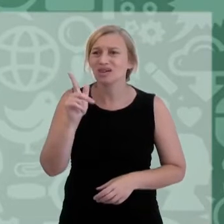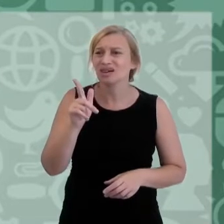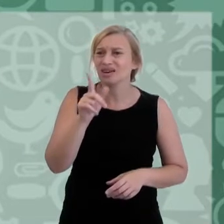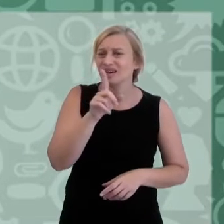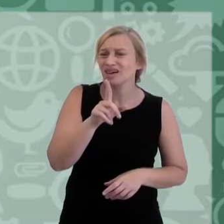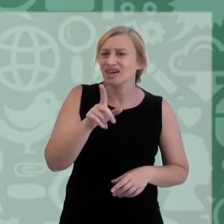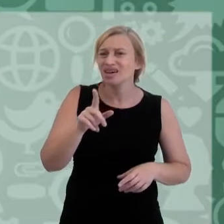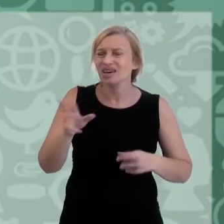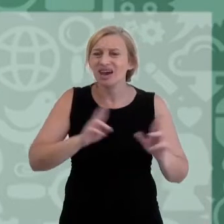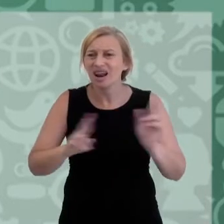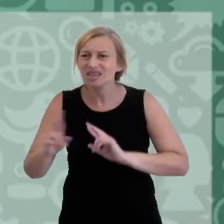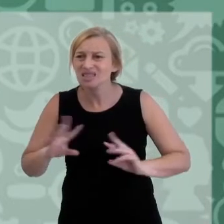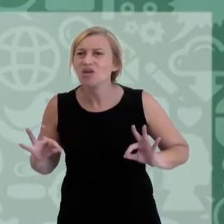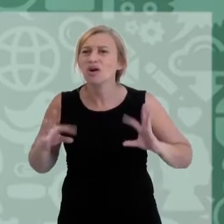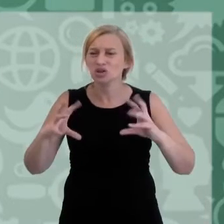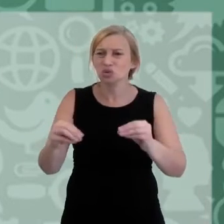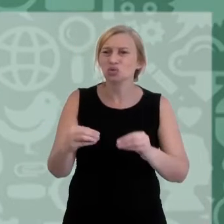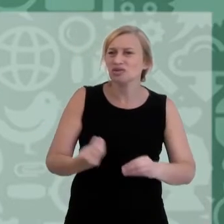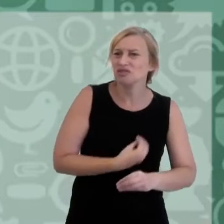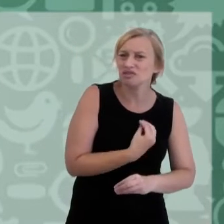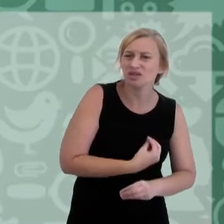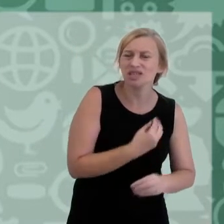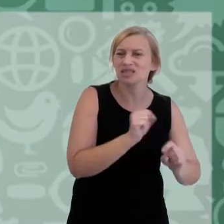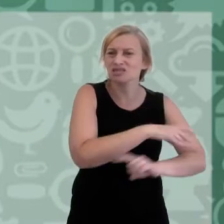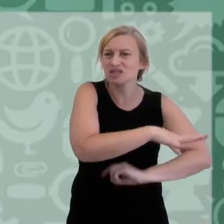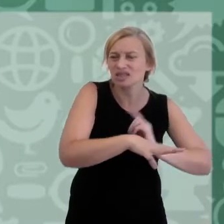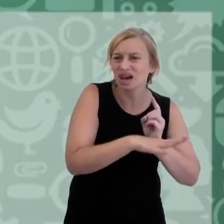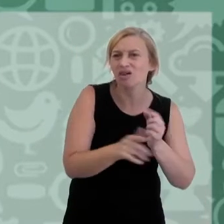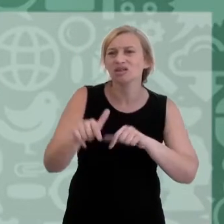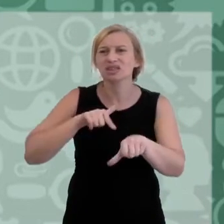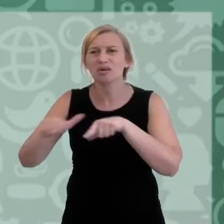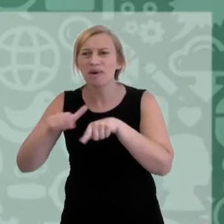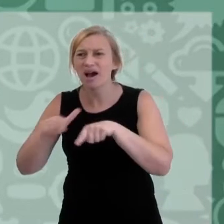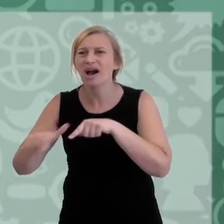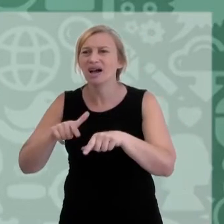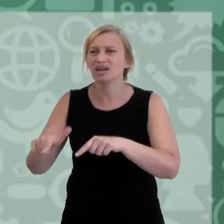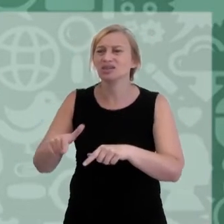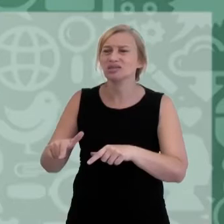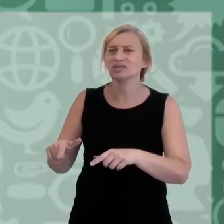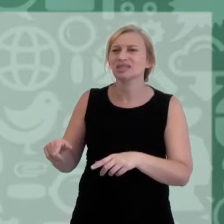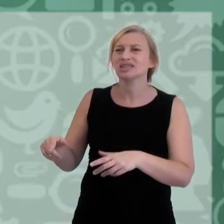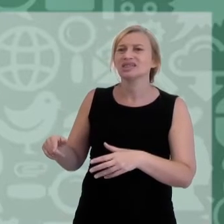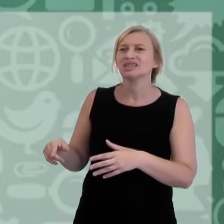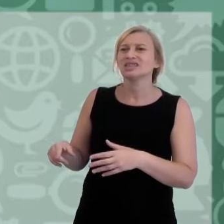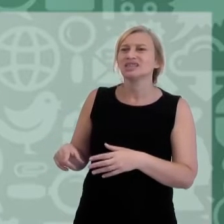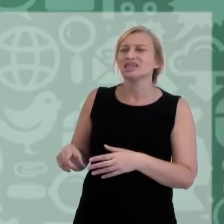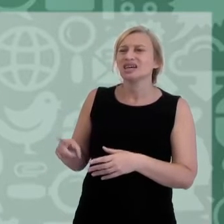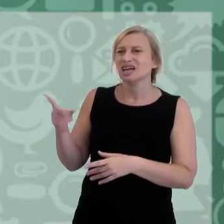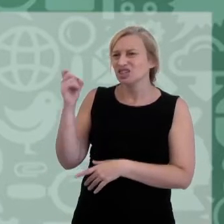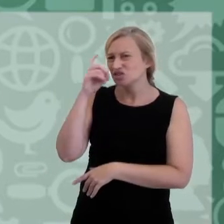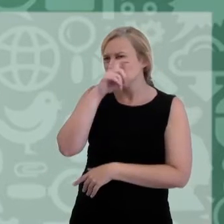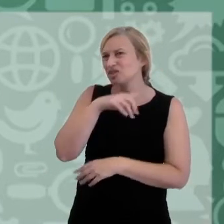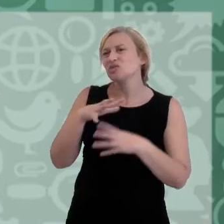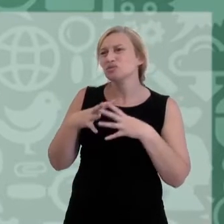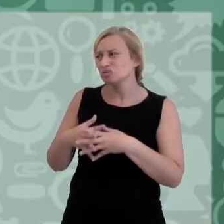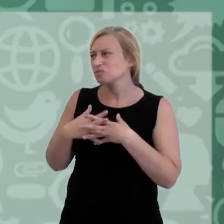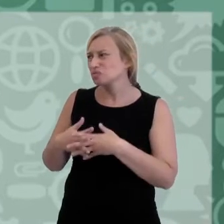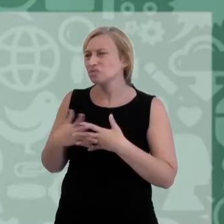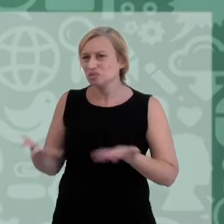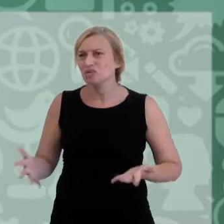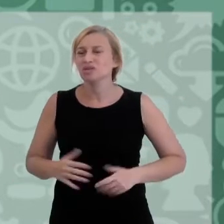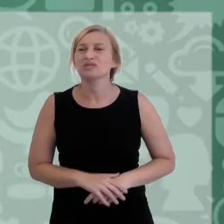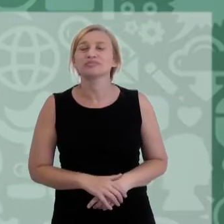em relação à doença, à convivência social, em relação ao trabalho, é justamente uma oscilação enorme,